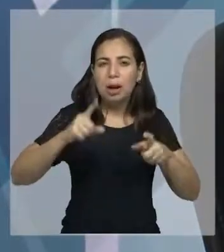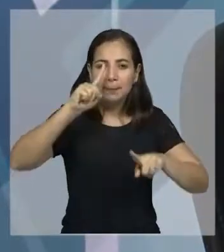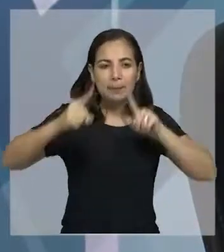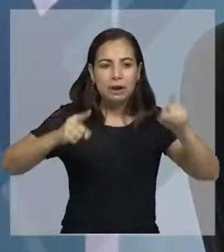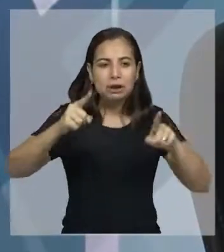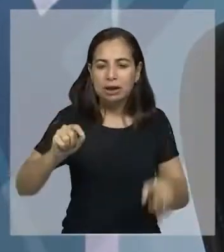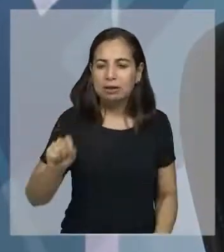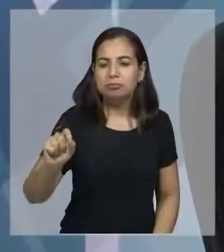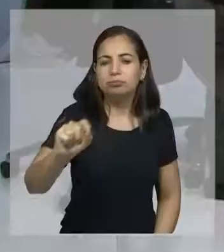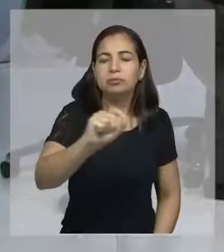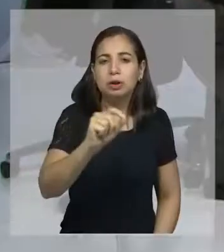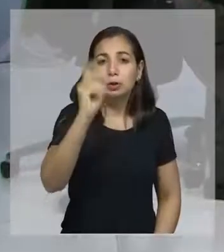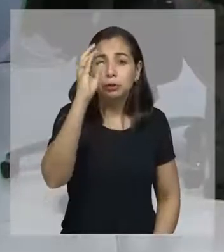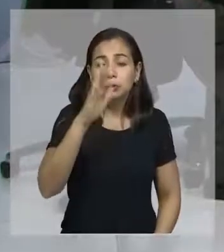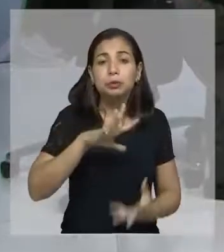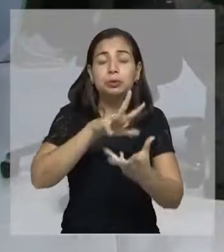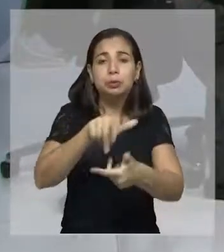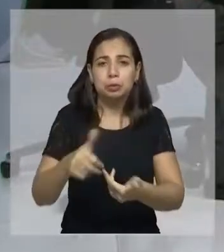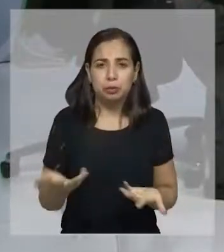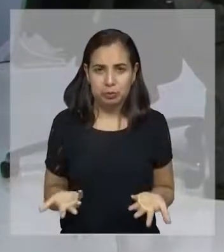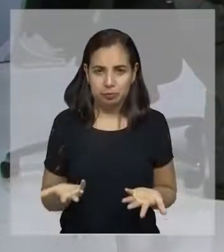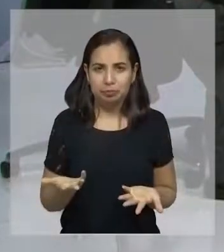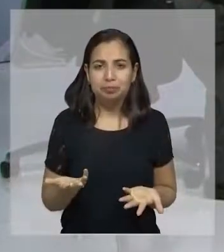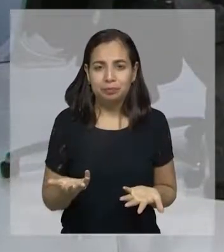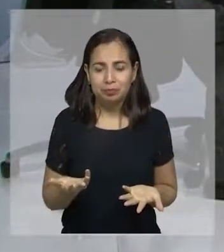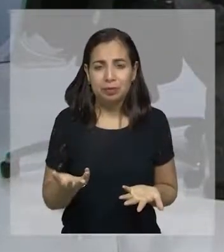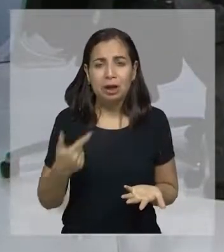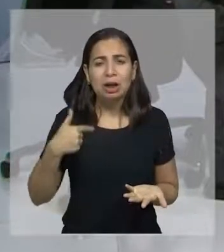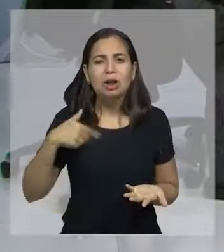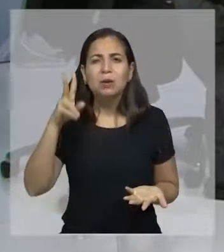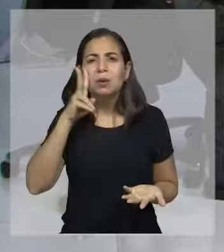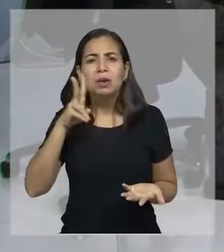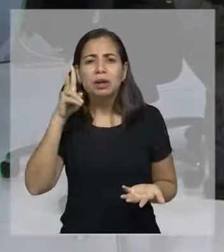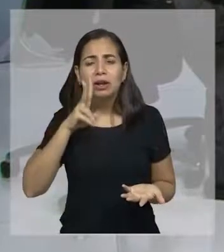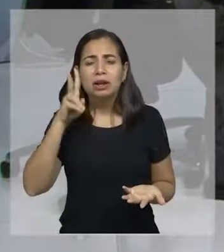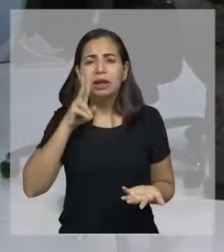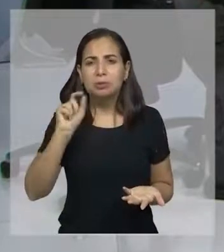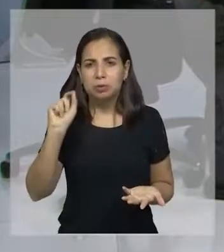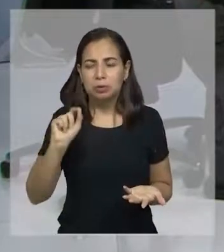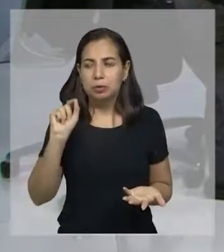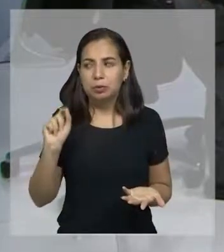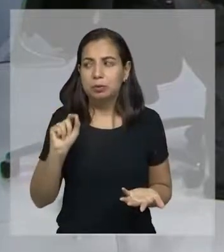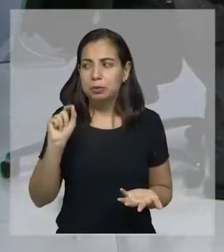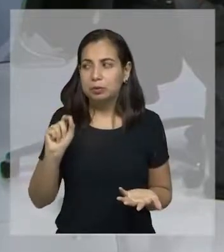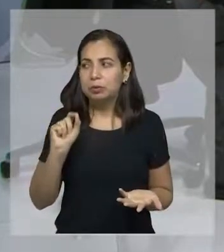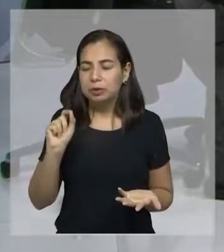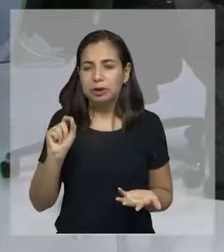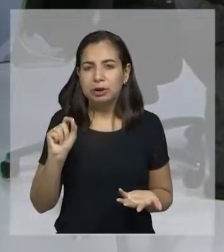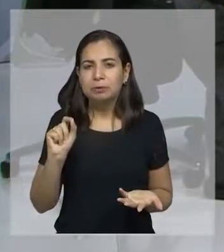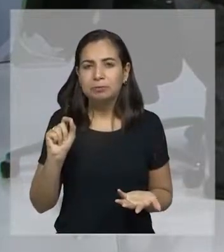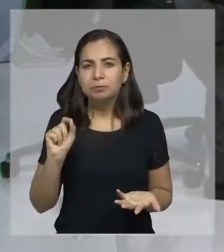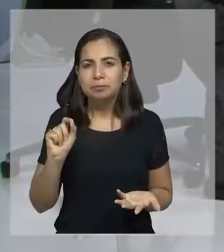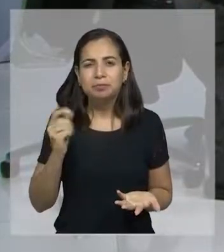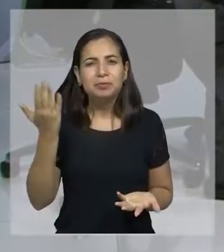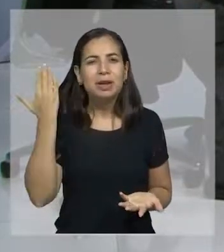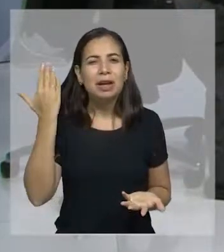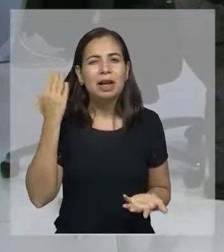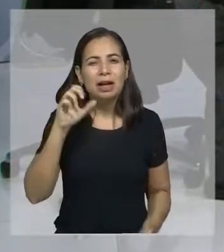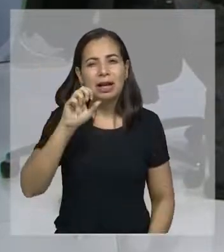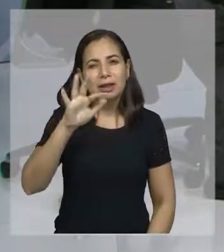nem capitalismo. E eu me lembro aqui da passagem do saudoso Tancredo Neves, quando